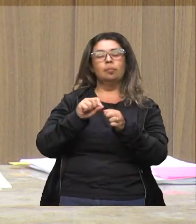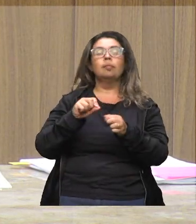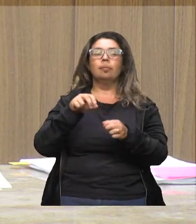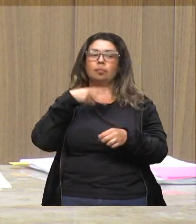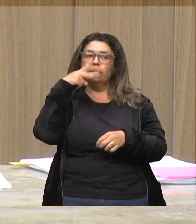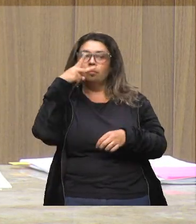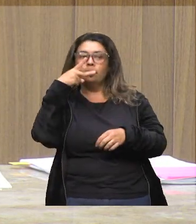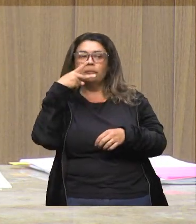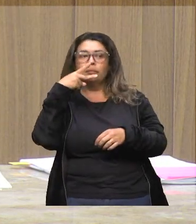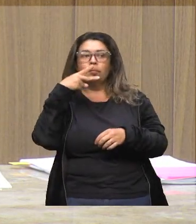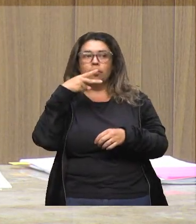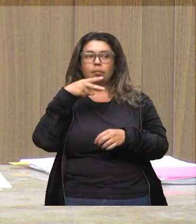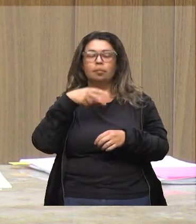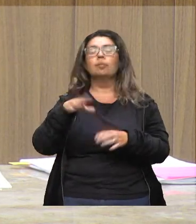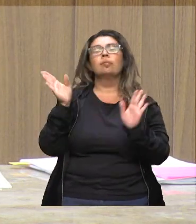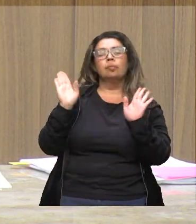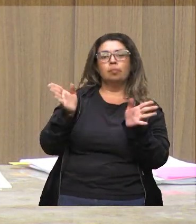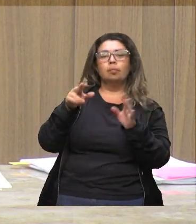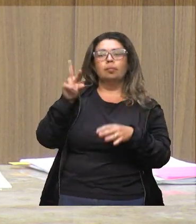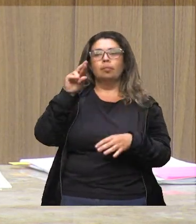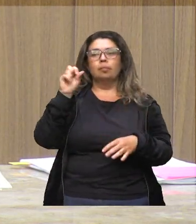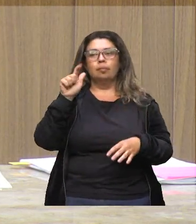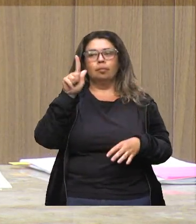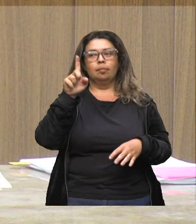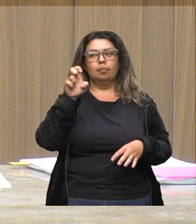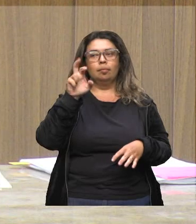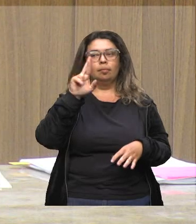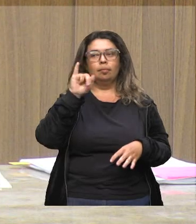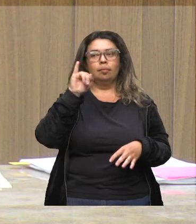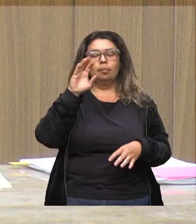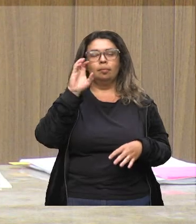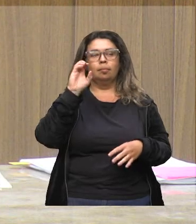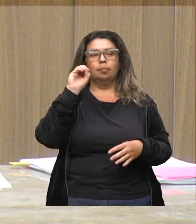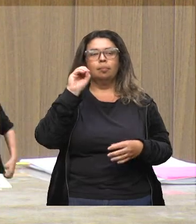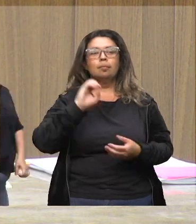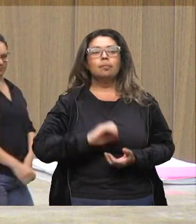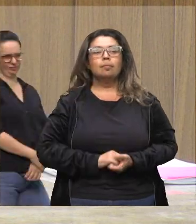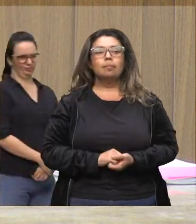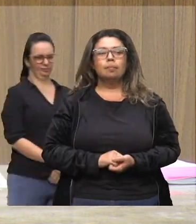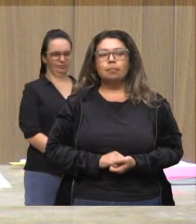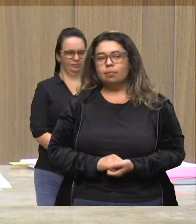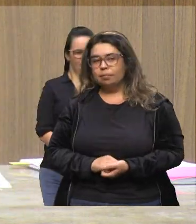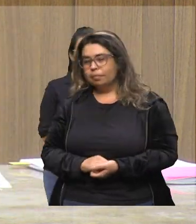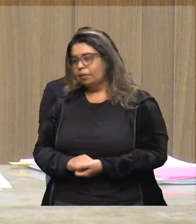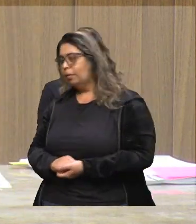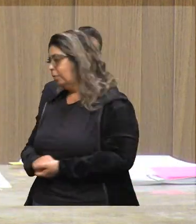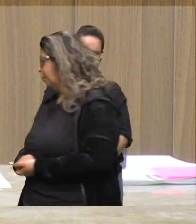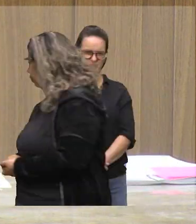palavra? Com a palavra, o vereador Rogério Nascimento.